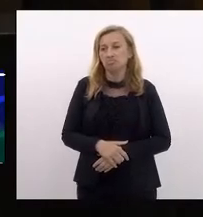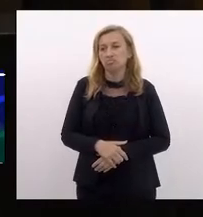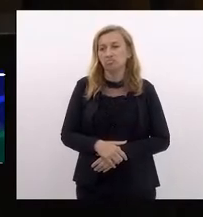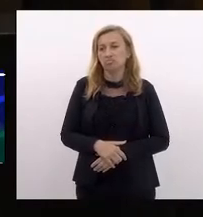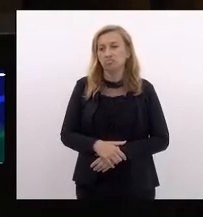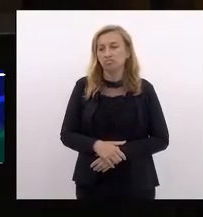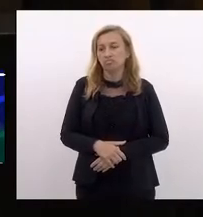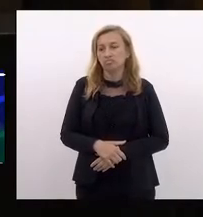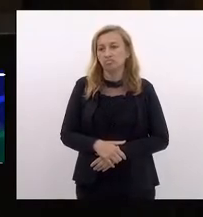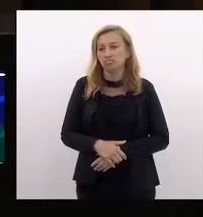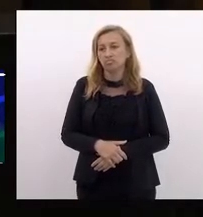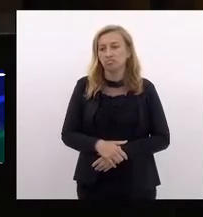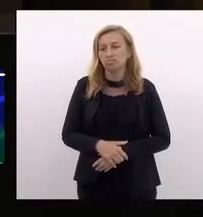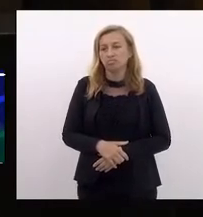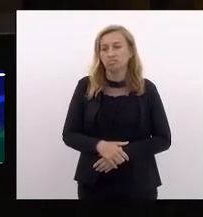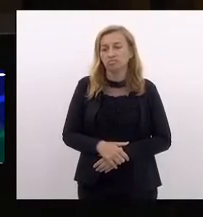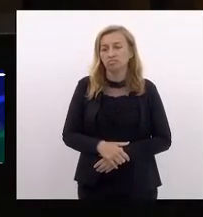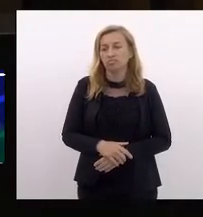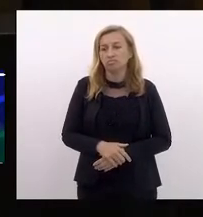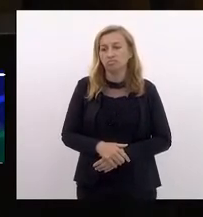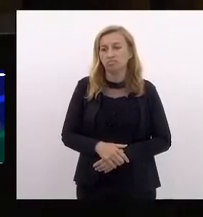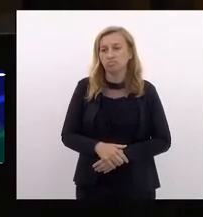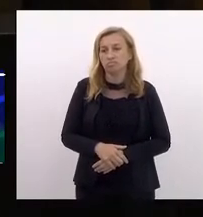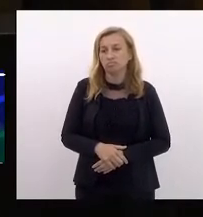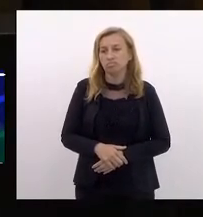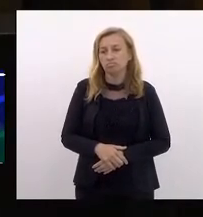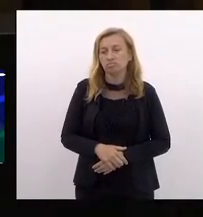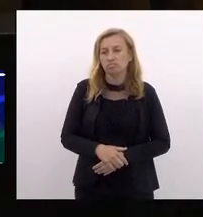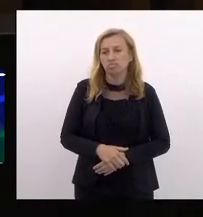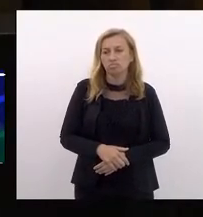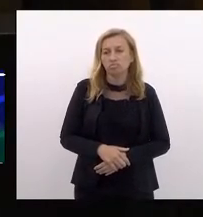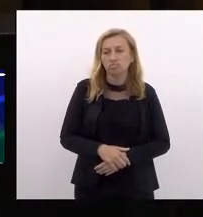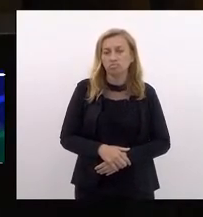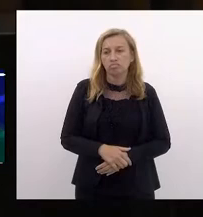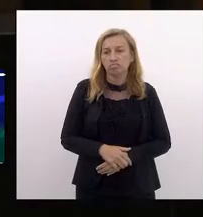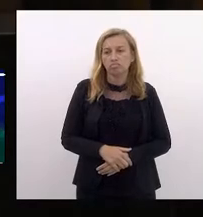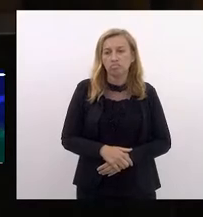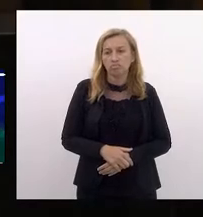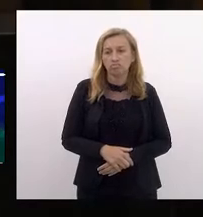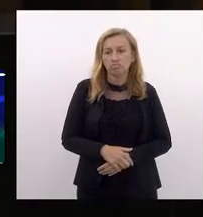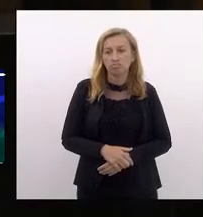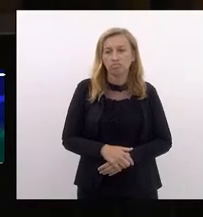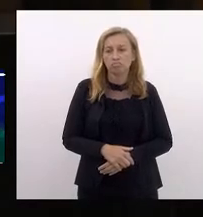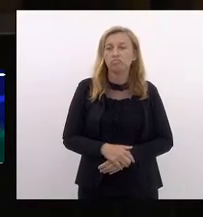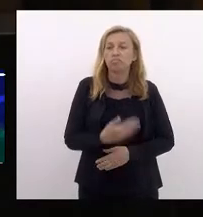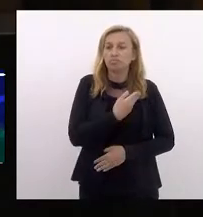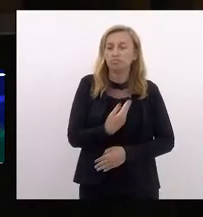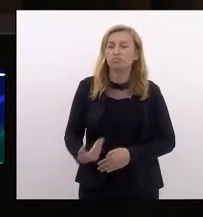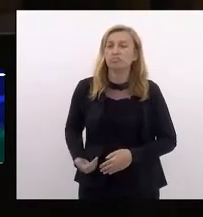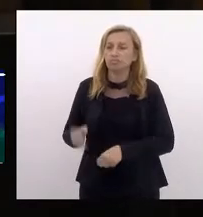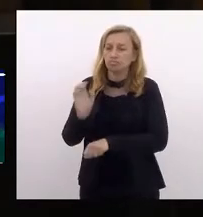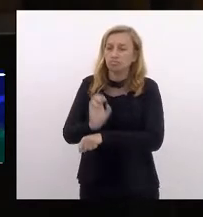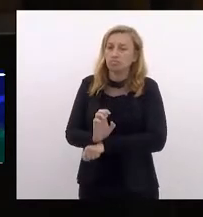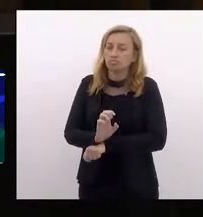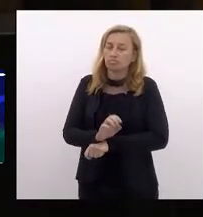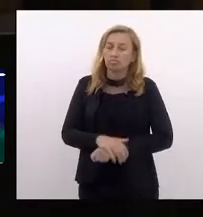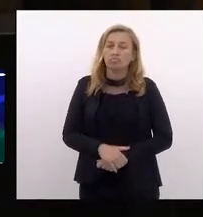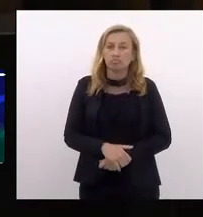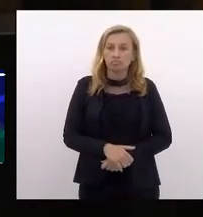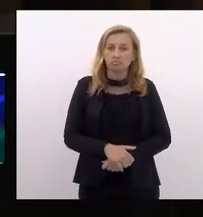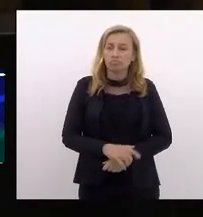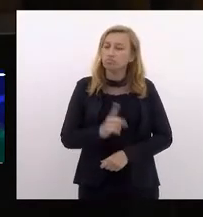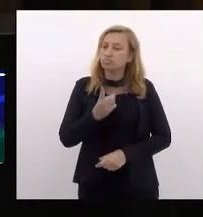não pouca irregularidade é que o governo do estado não deixe